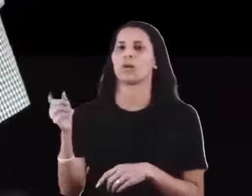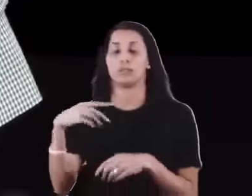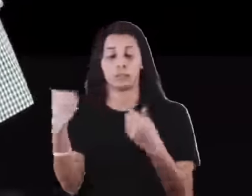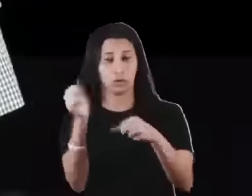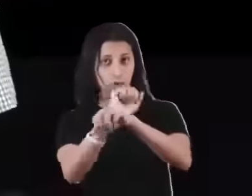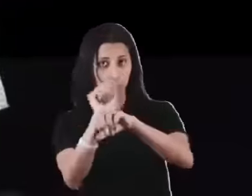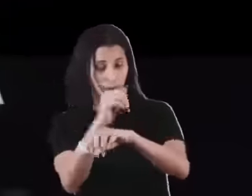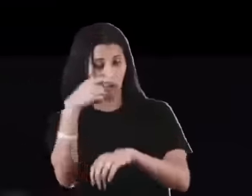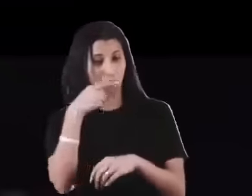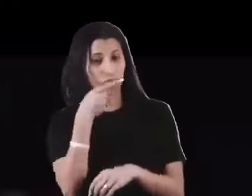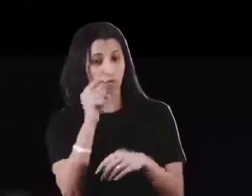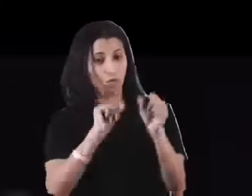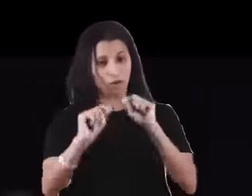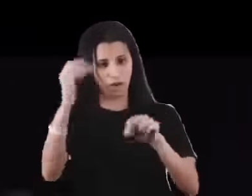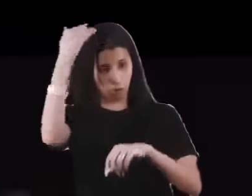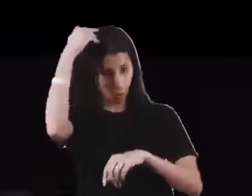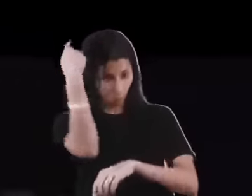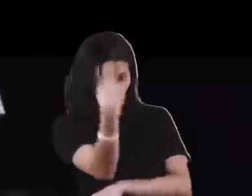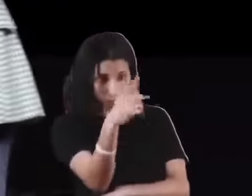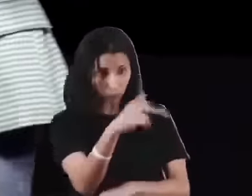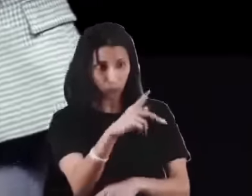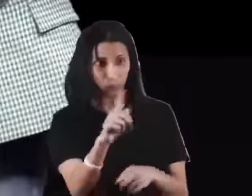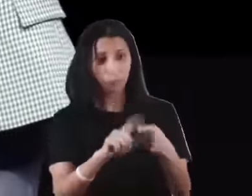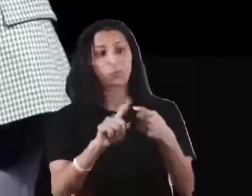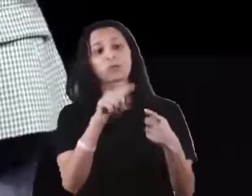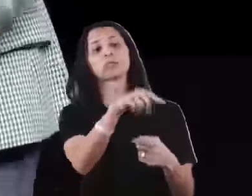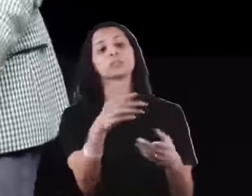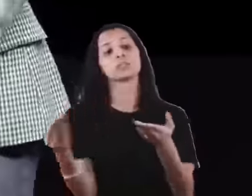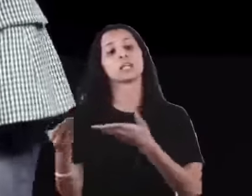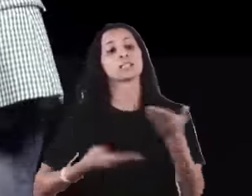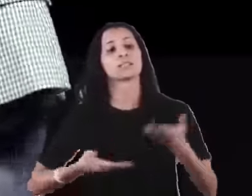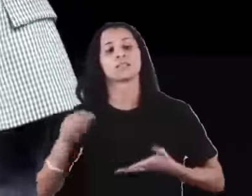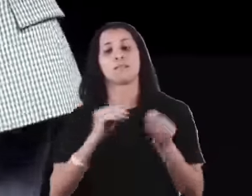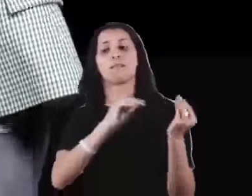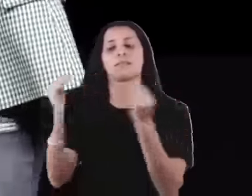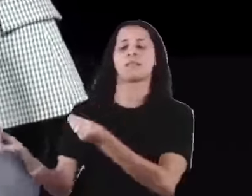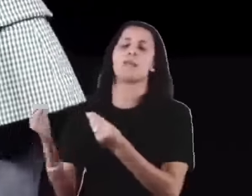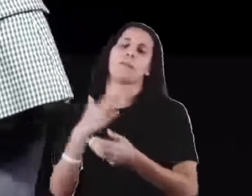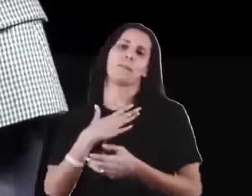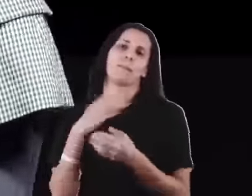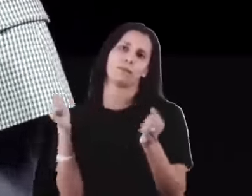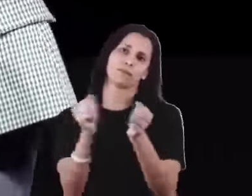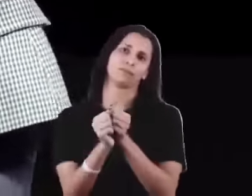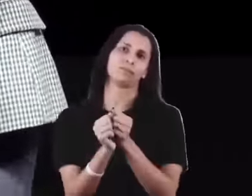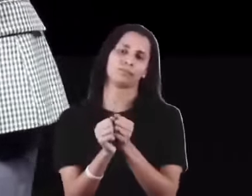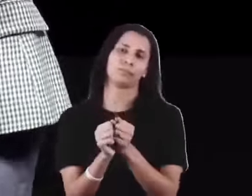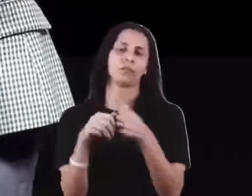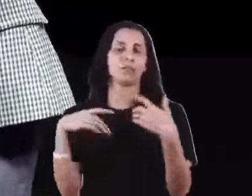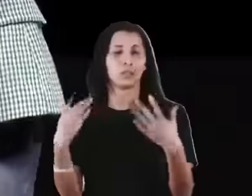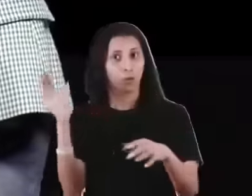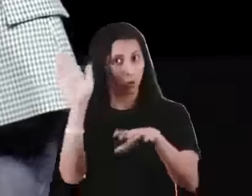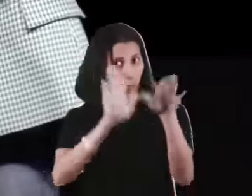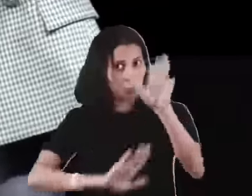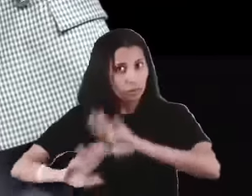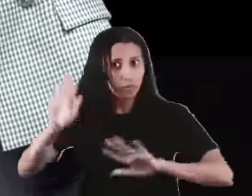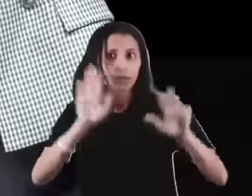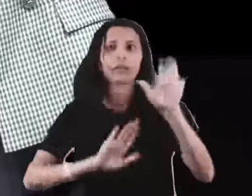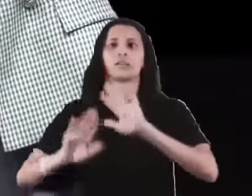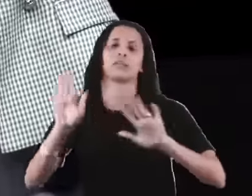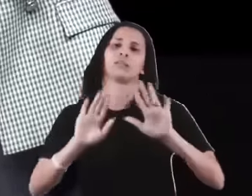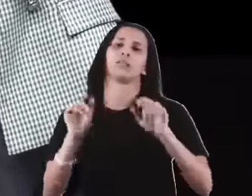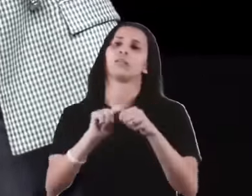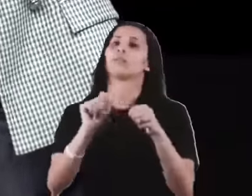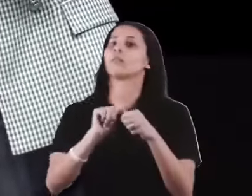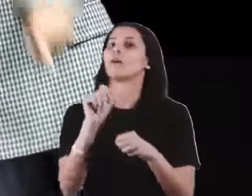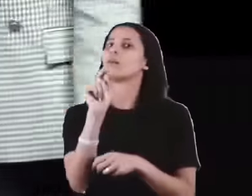foi você faz uma consequência eu tô aqui para te dizer colega Cuidado com o que você vai fazer você vai precisar